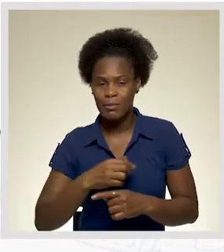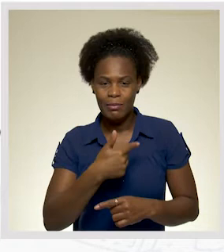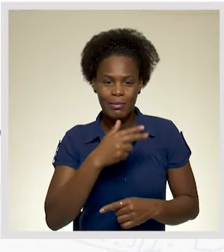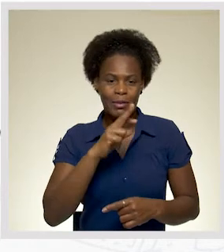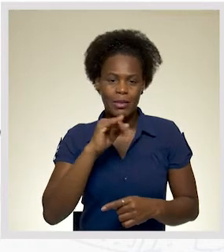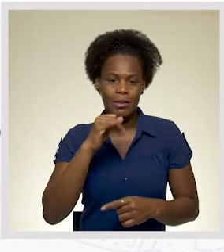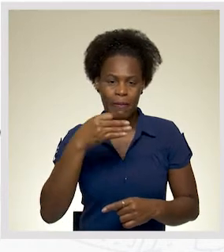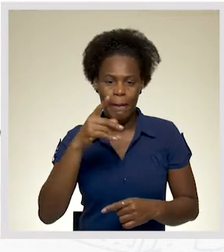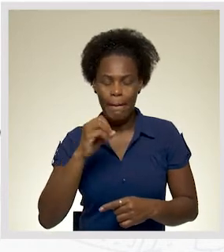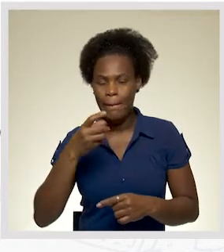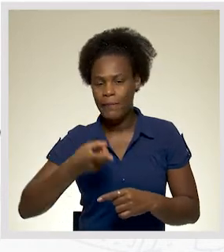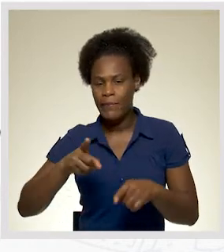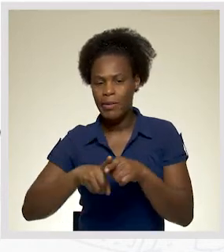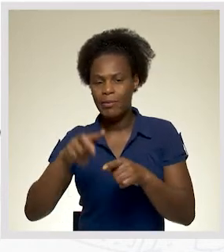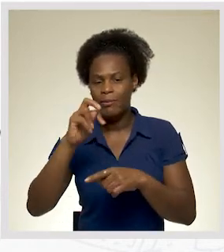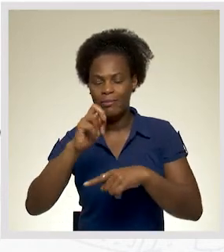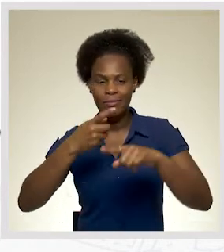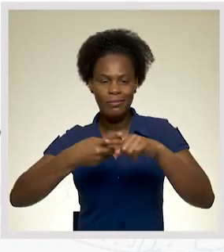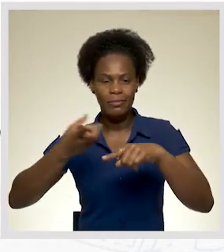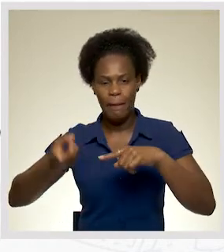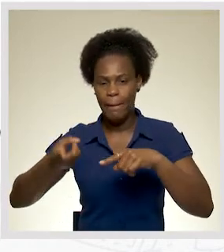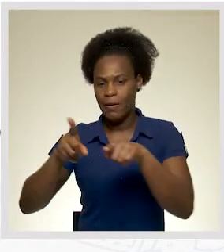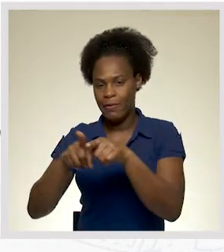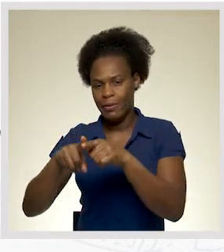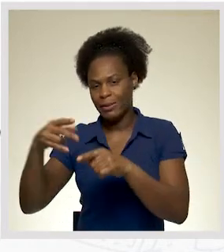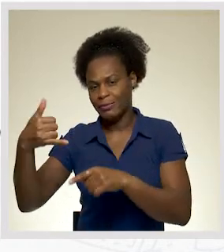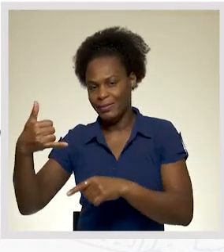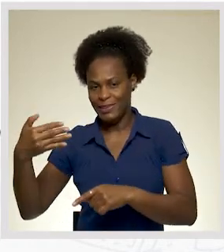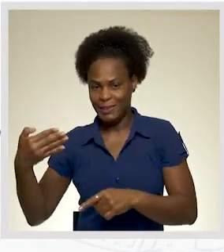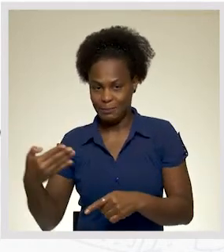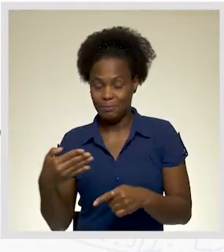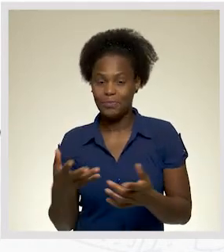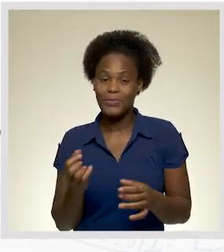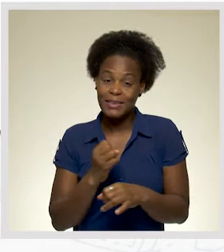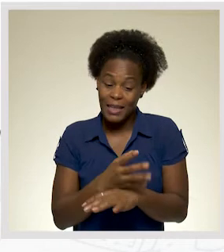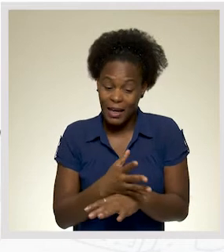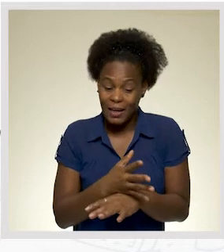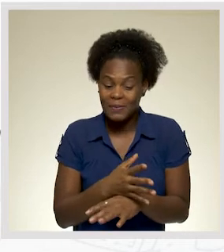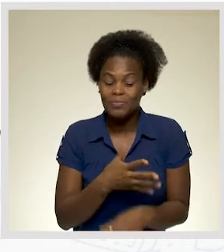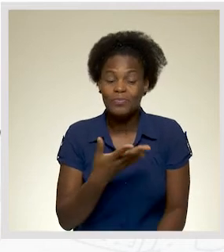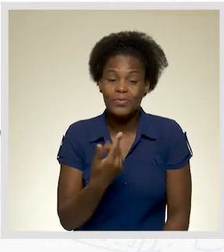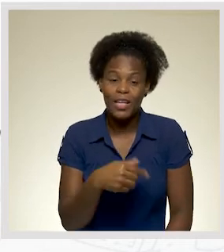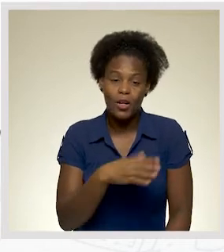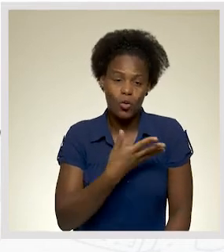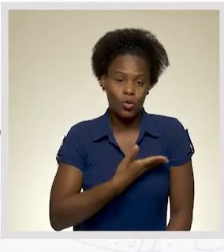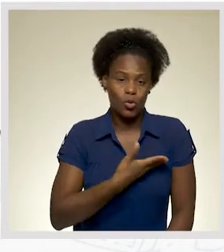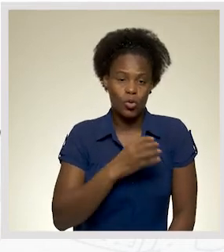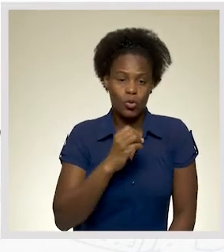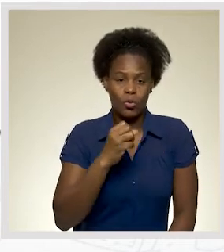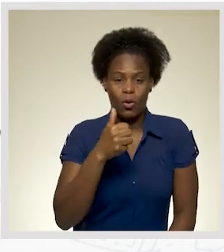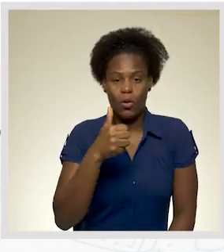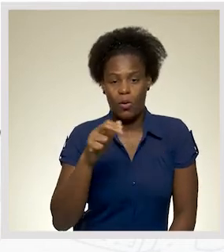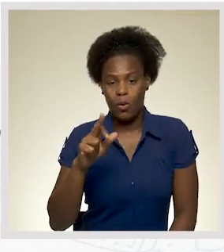quer dizer 3 vezes 9. E a seguir, o dobro de 8